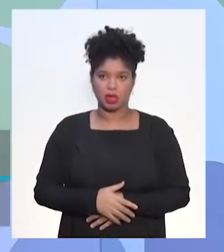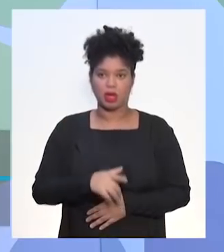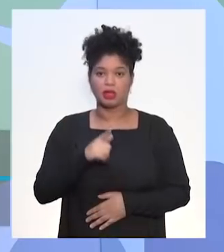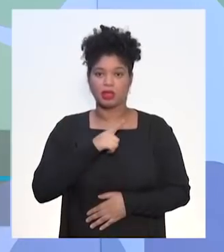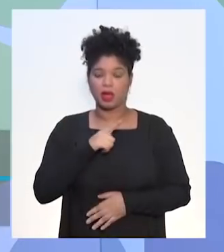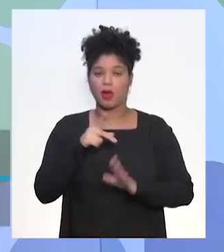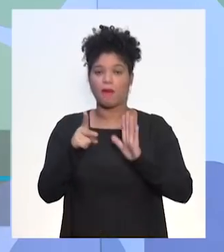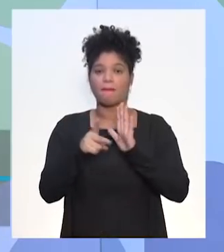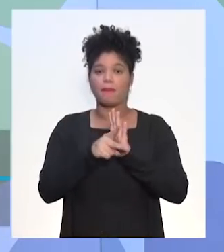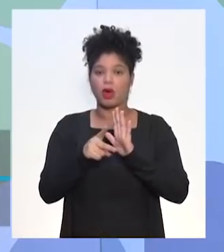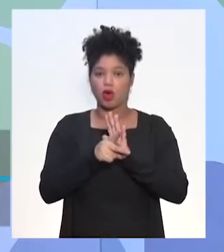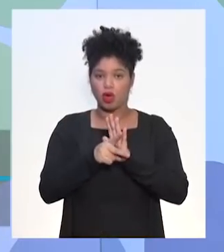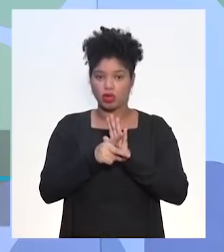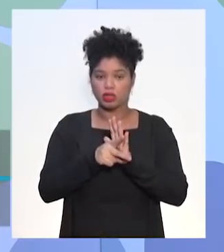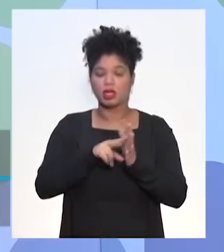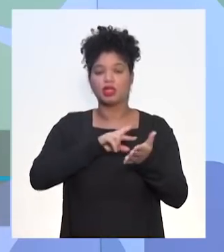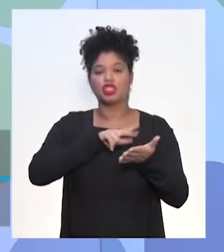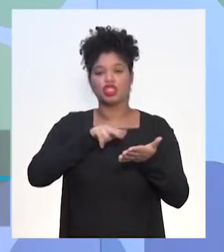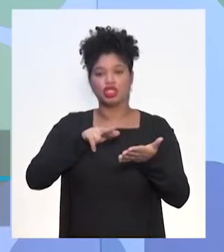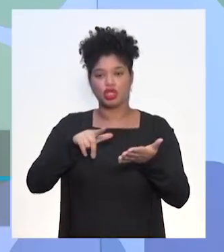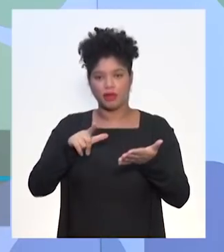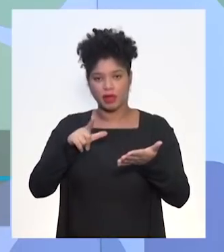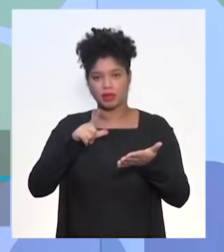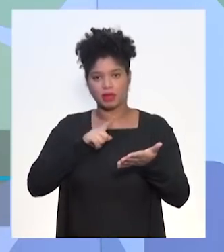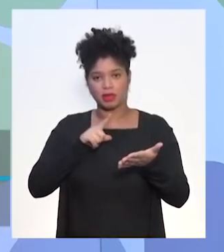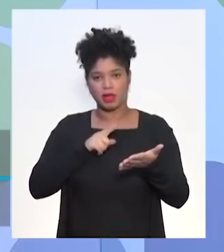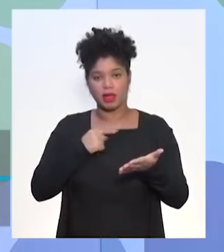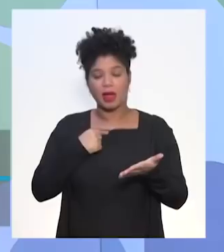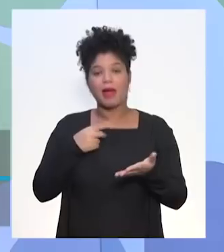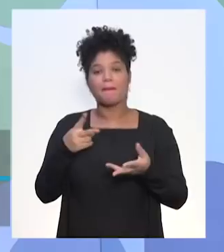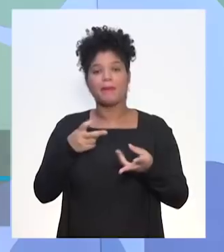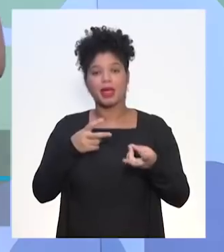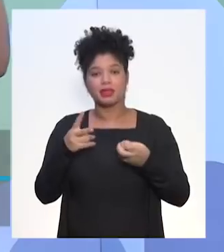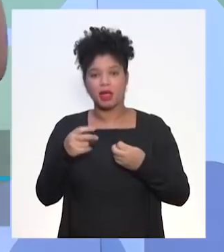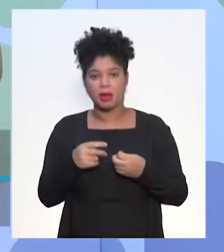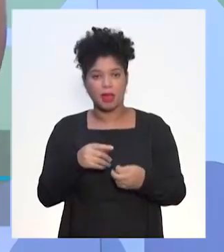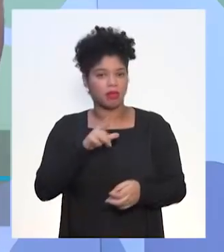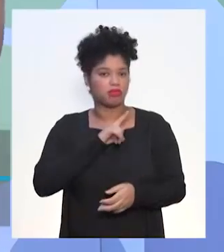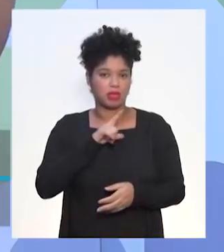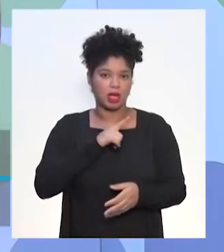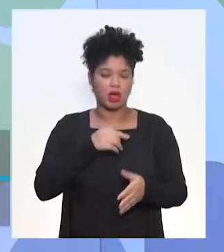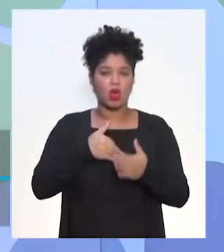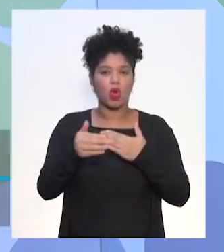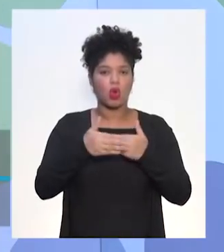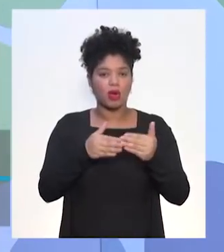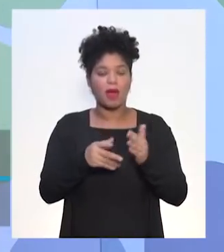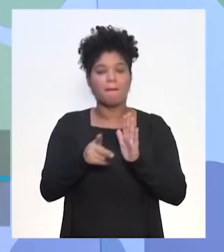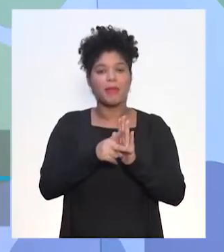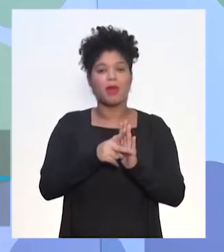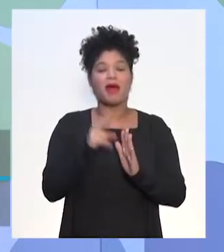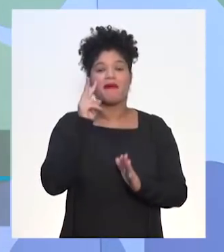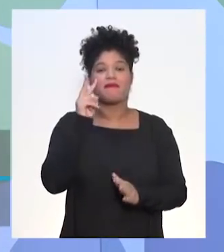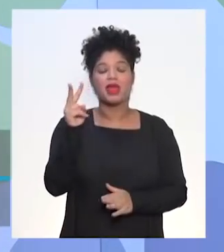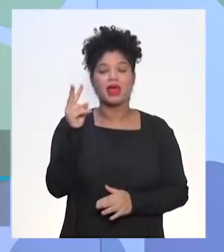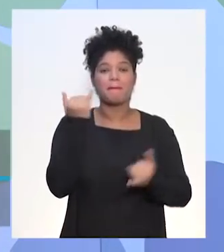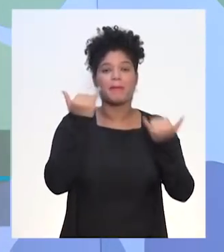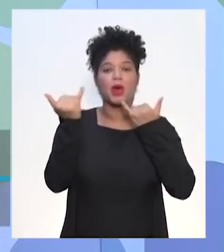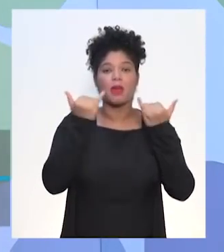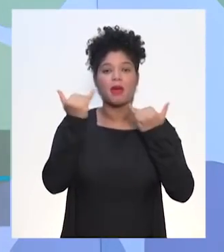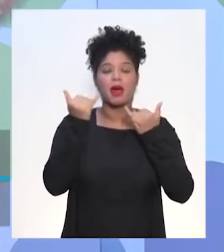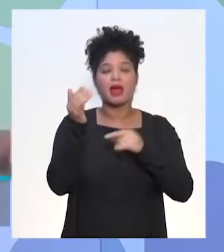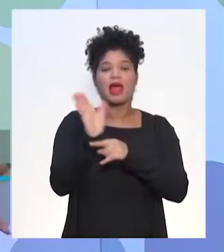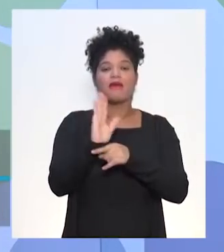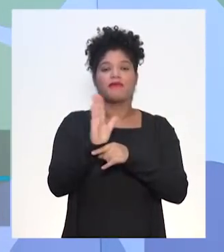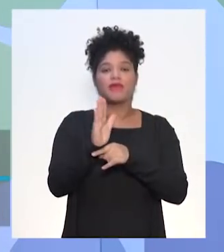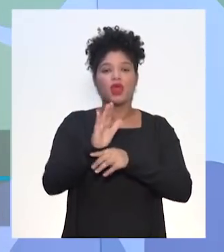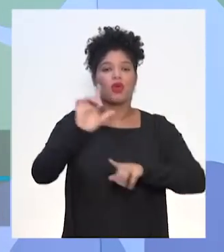de propaganda, de convencimento, né? Então você vai ver tanto na propaganda mesmo publicitária, mas em filmes, na TV, né?